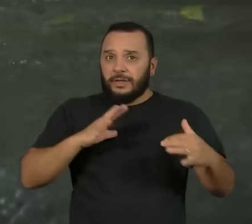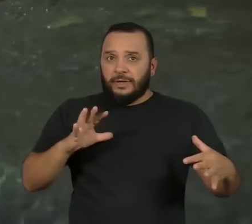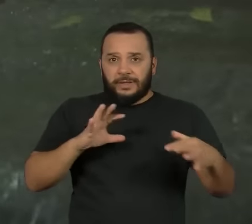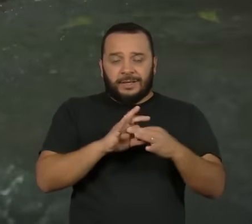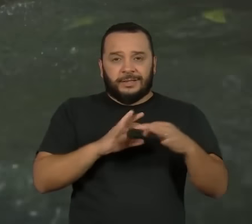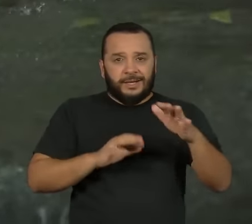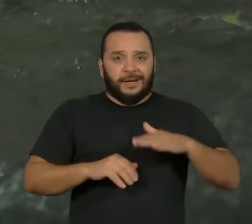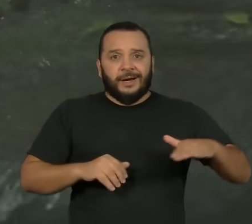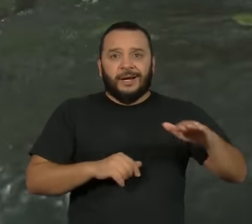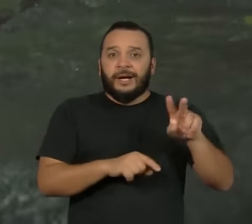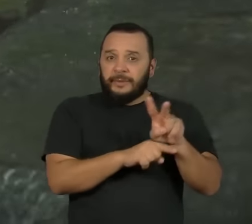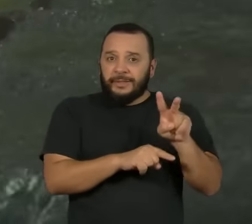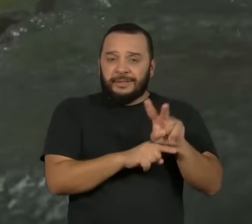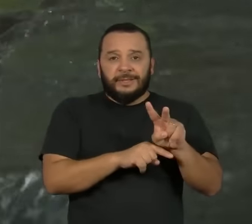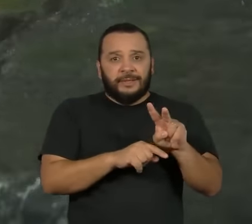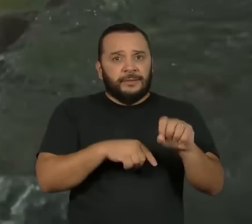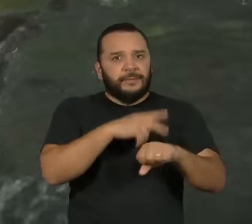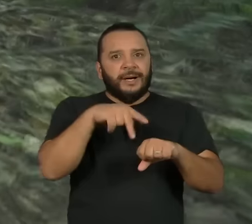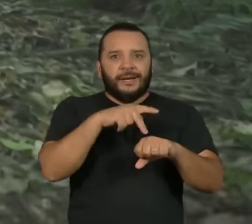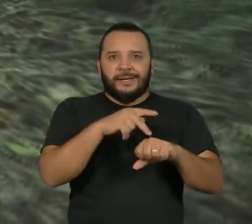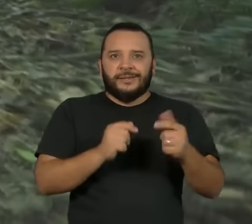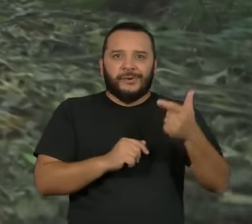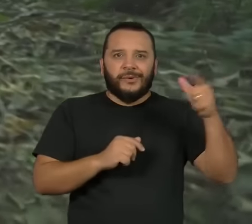áreas protegidas no país vizinho.